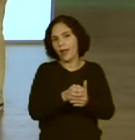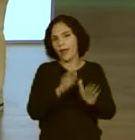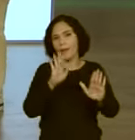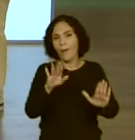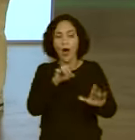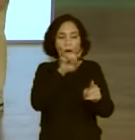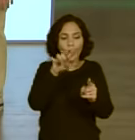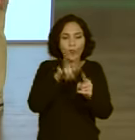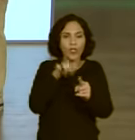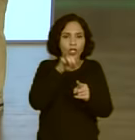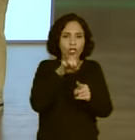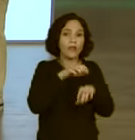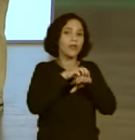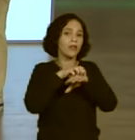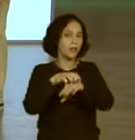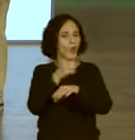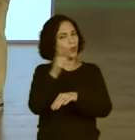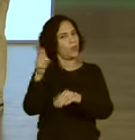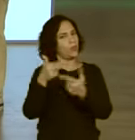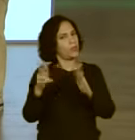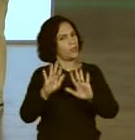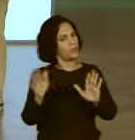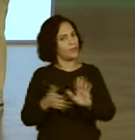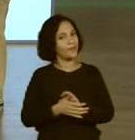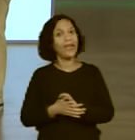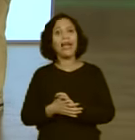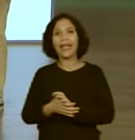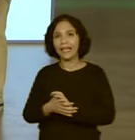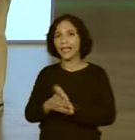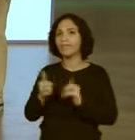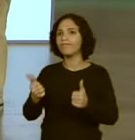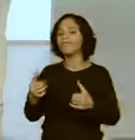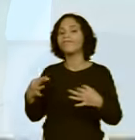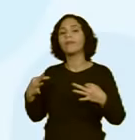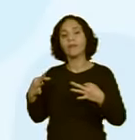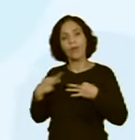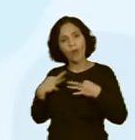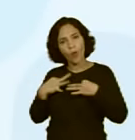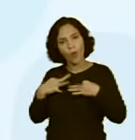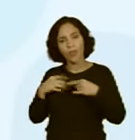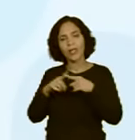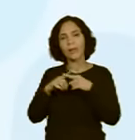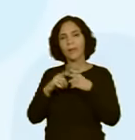pagamento. Mas a finalidade é o Finalidade transporte. Vestuário e beleza.